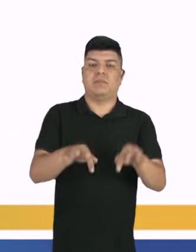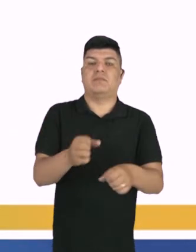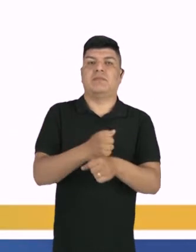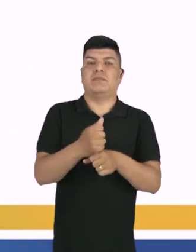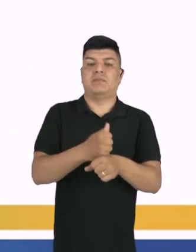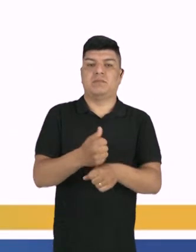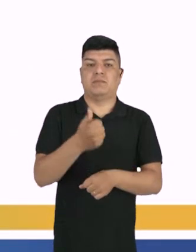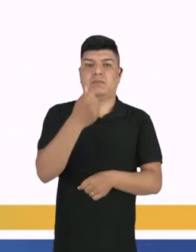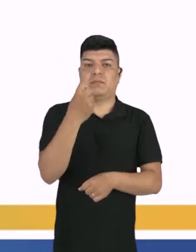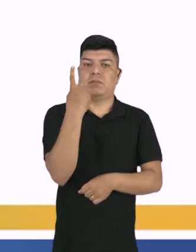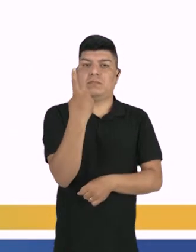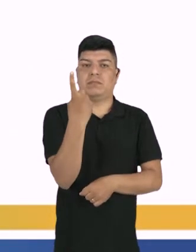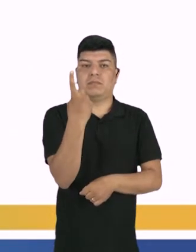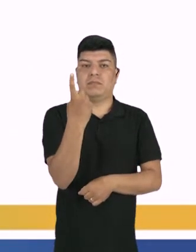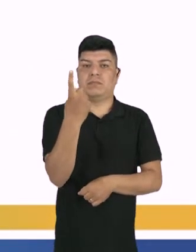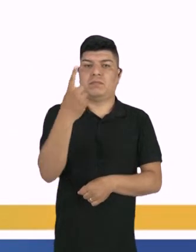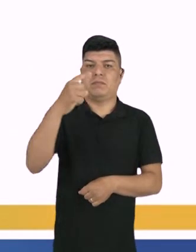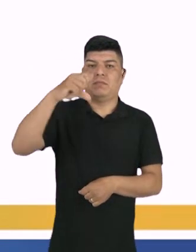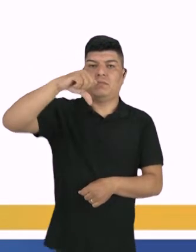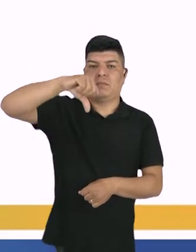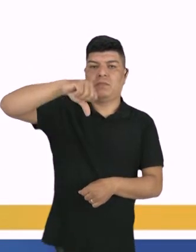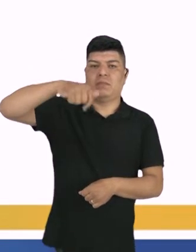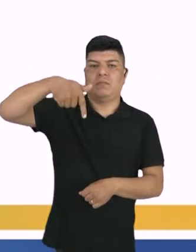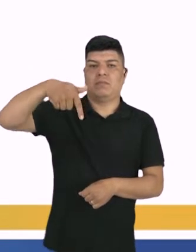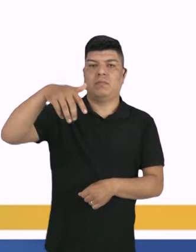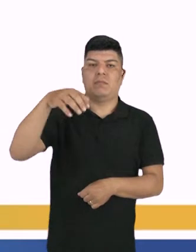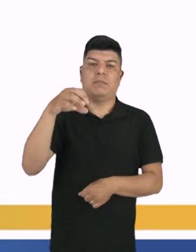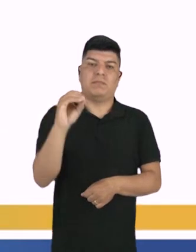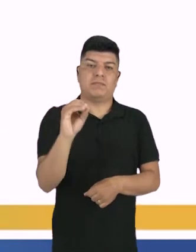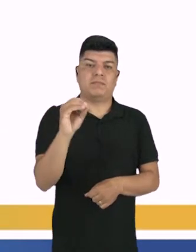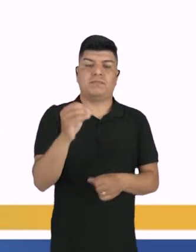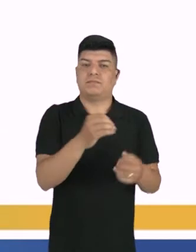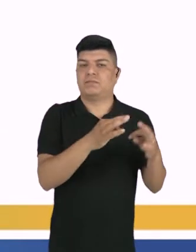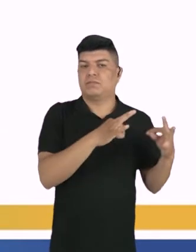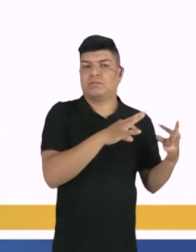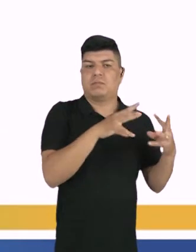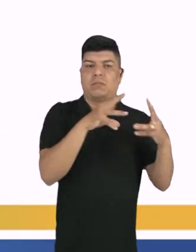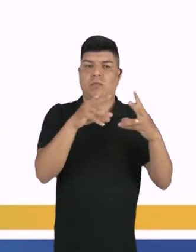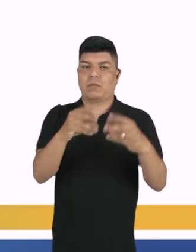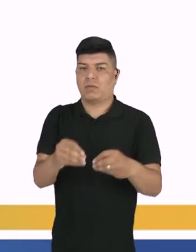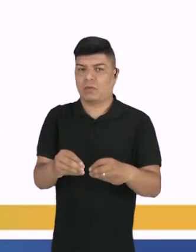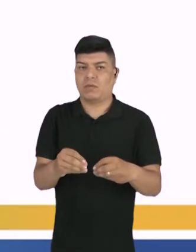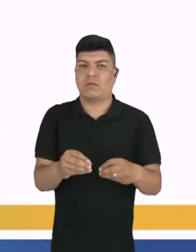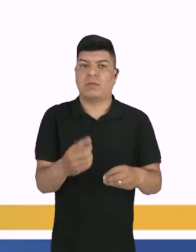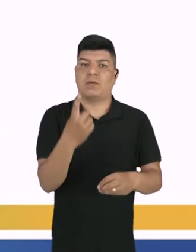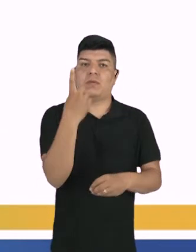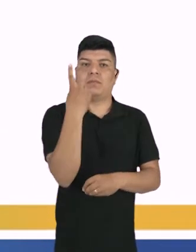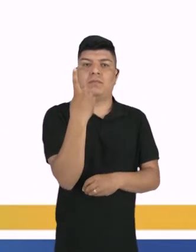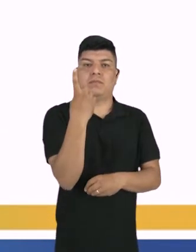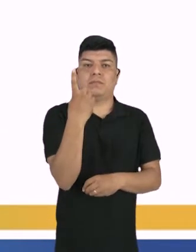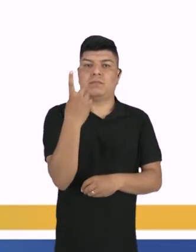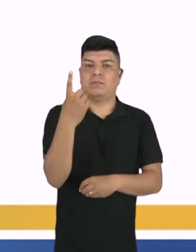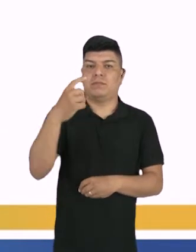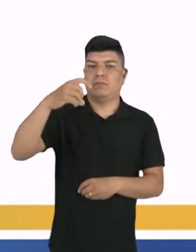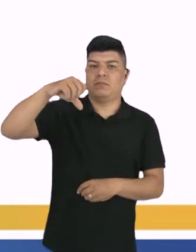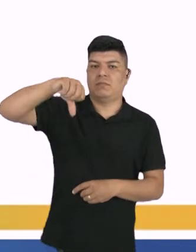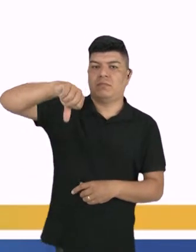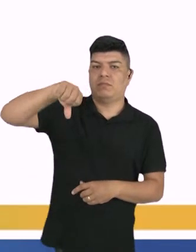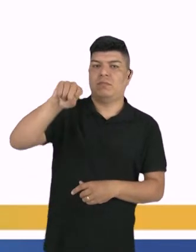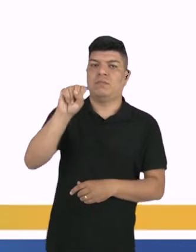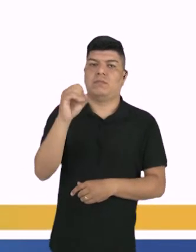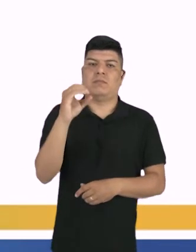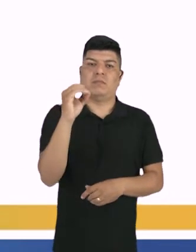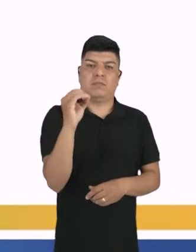de 1970 e ele perdura durante toda a década de 1980 no